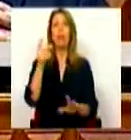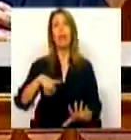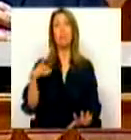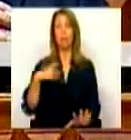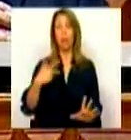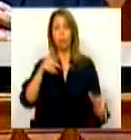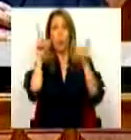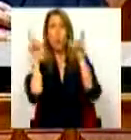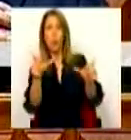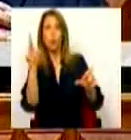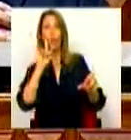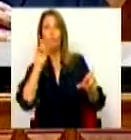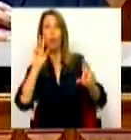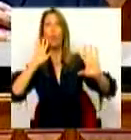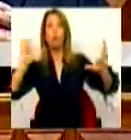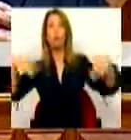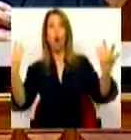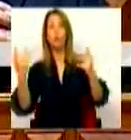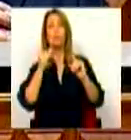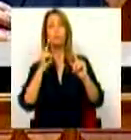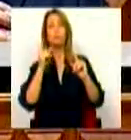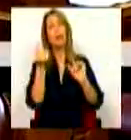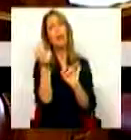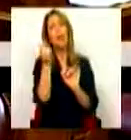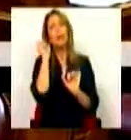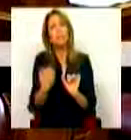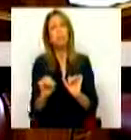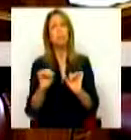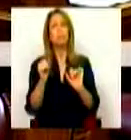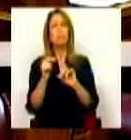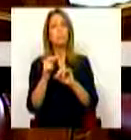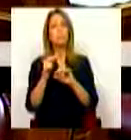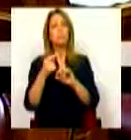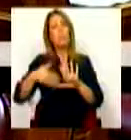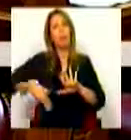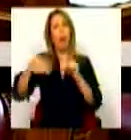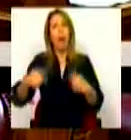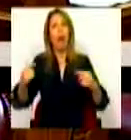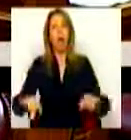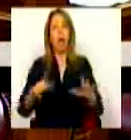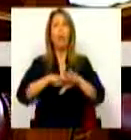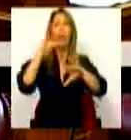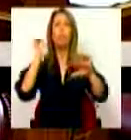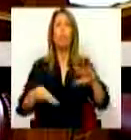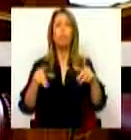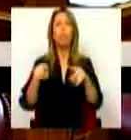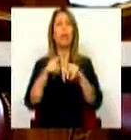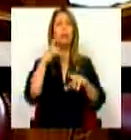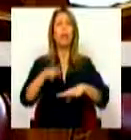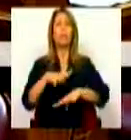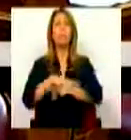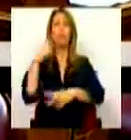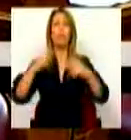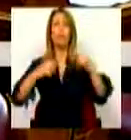controle de montantes que podem ser transportados em numerário. Sr. Deputado, legislação sobre obrigações de comunicação à administração fiscal e no